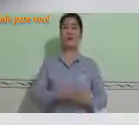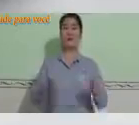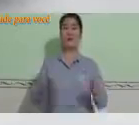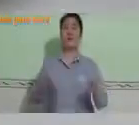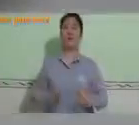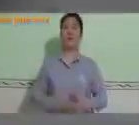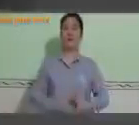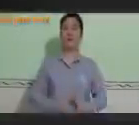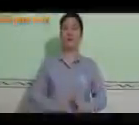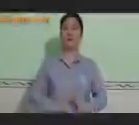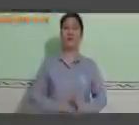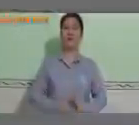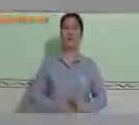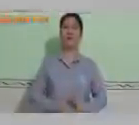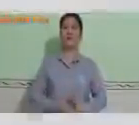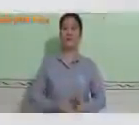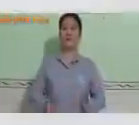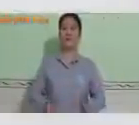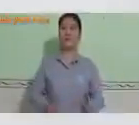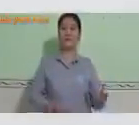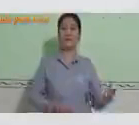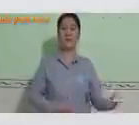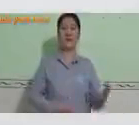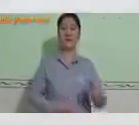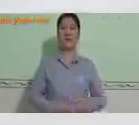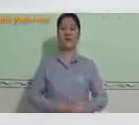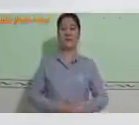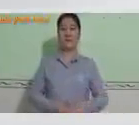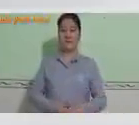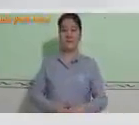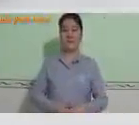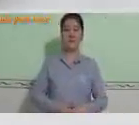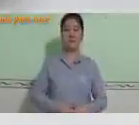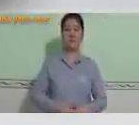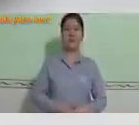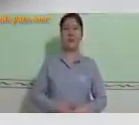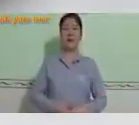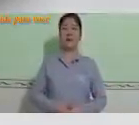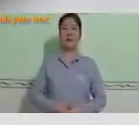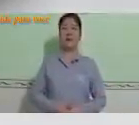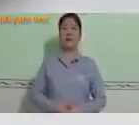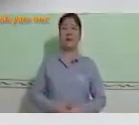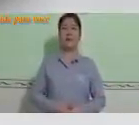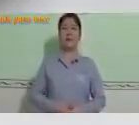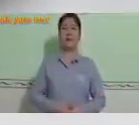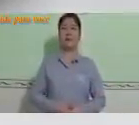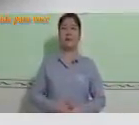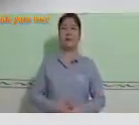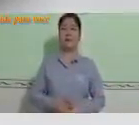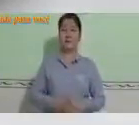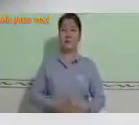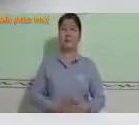A bombinha elétrica dupla tem mais vantagens que a bombinha simples, porque é possível obter mais quantidade de leite em